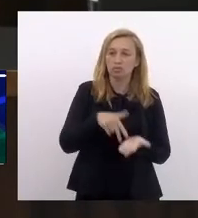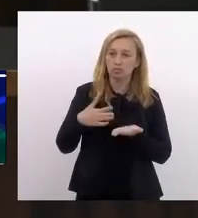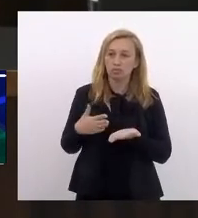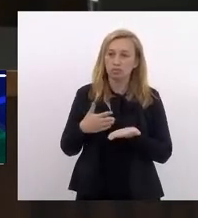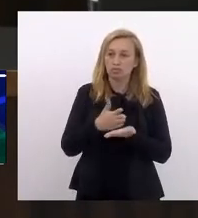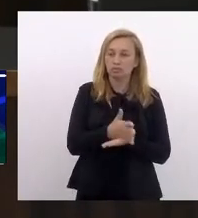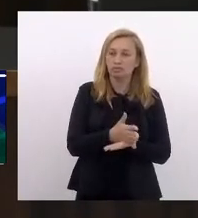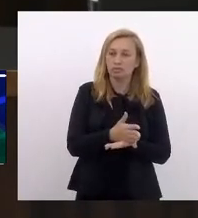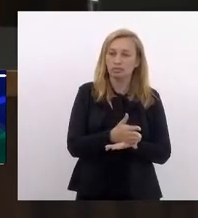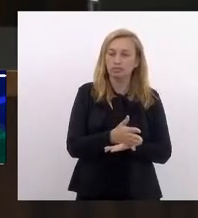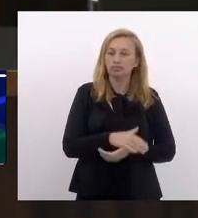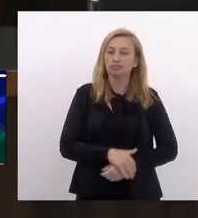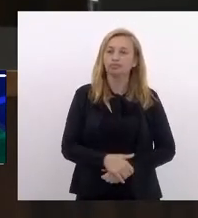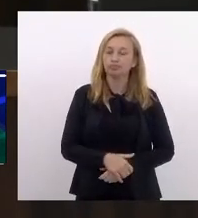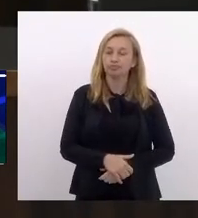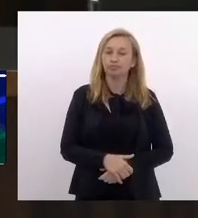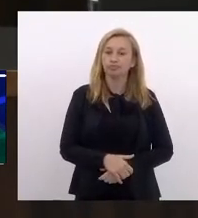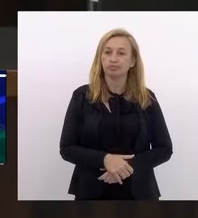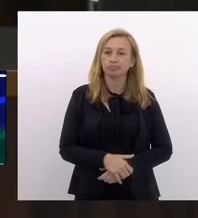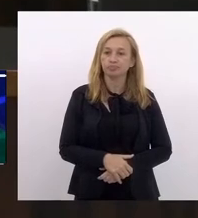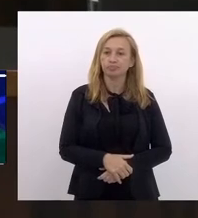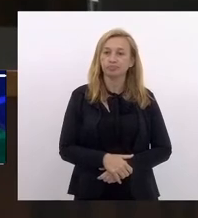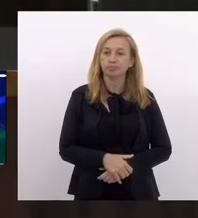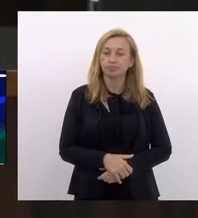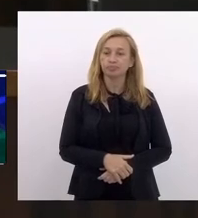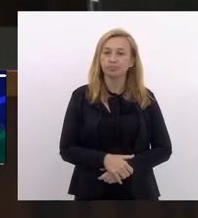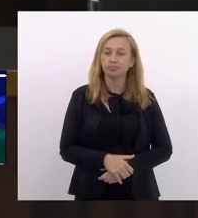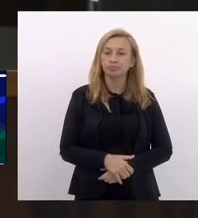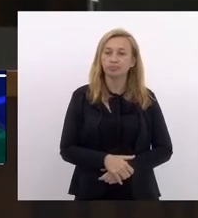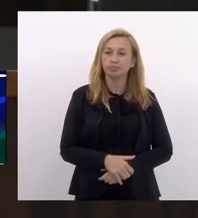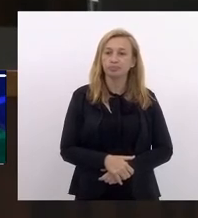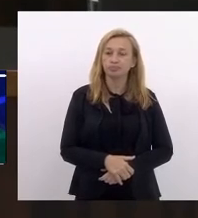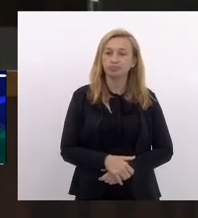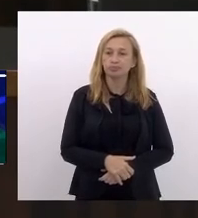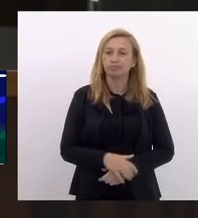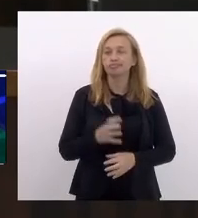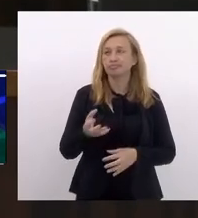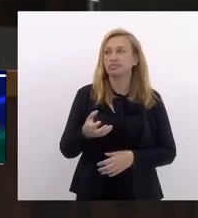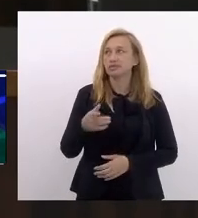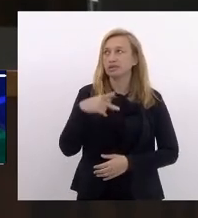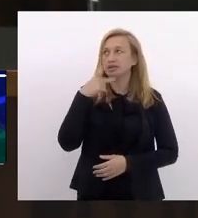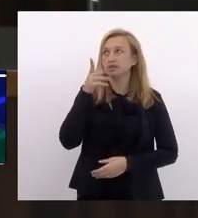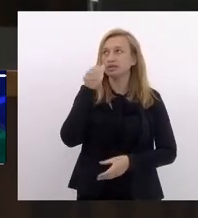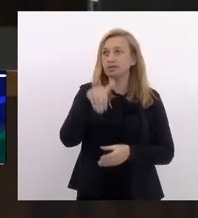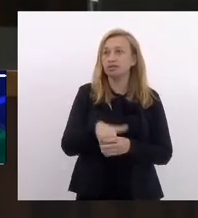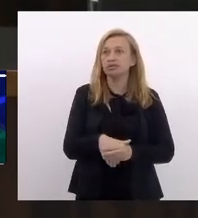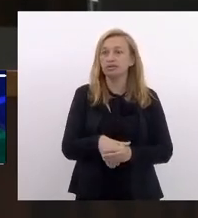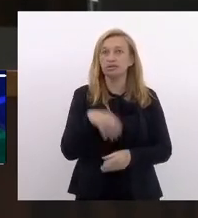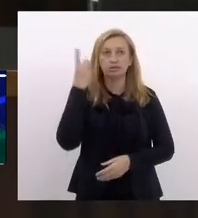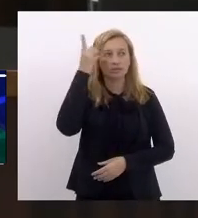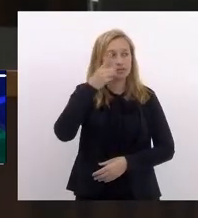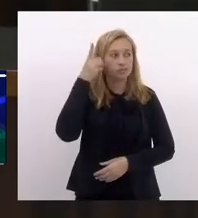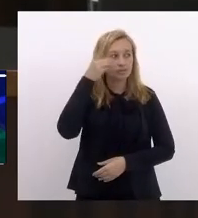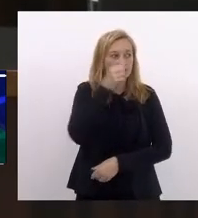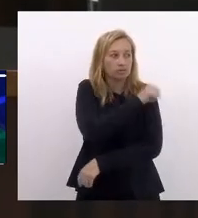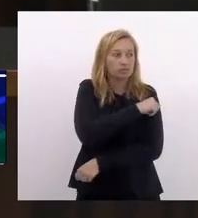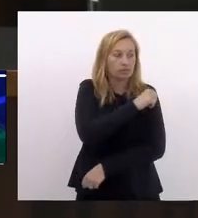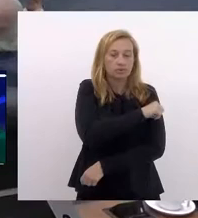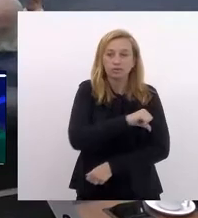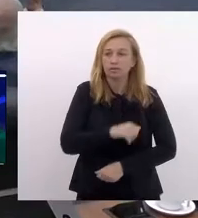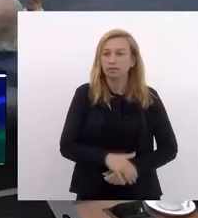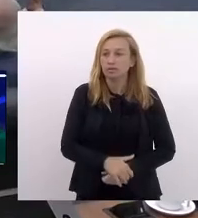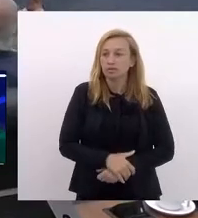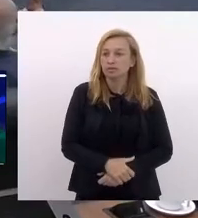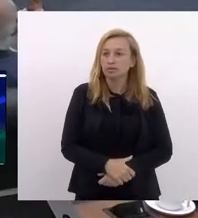estão, aprovado, vai a autógrafo. Queria declarar meu voto. De voto, deputada enfermeira Rejane.